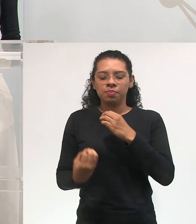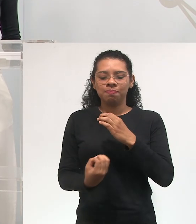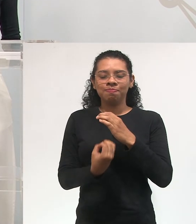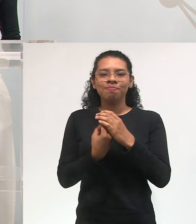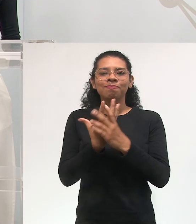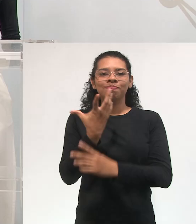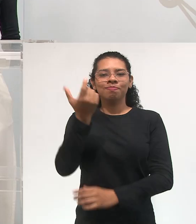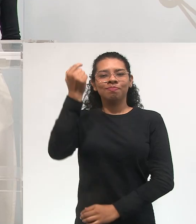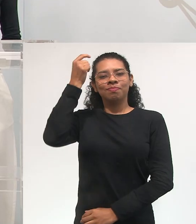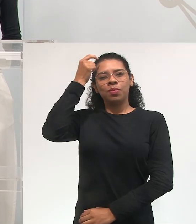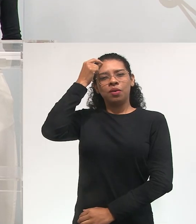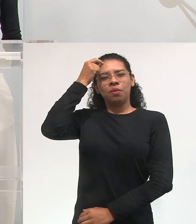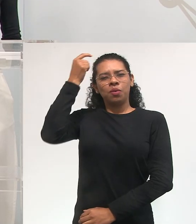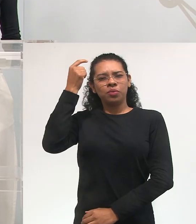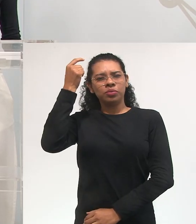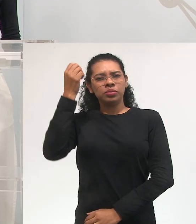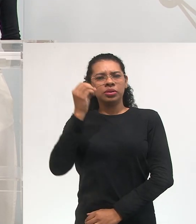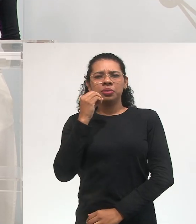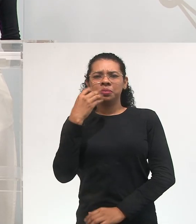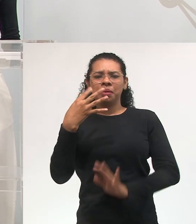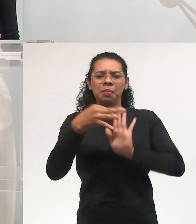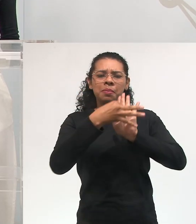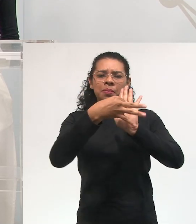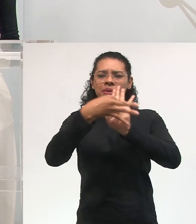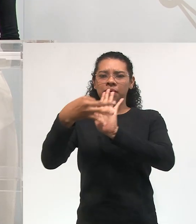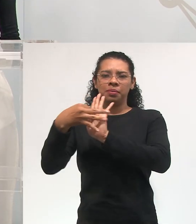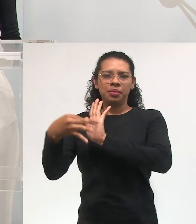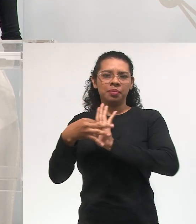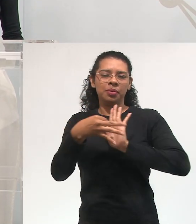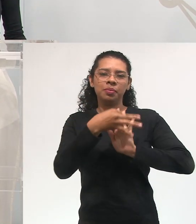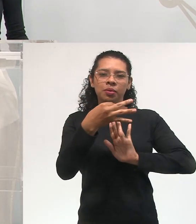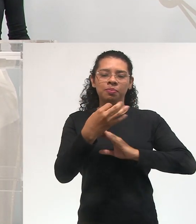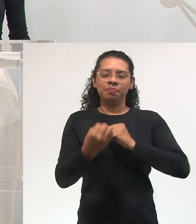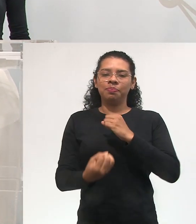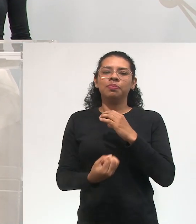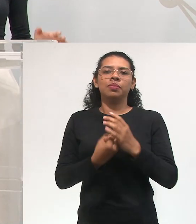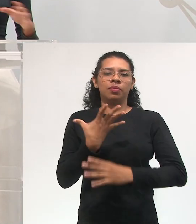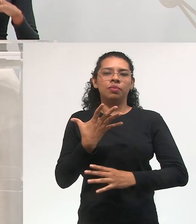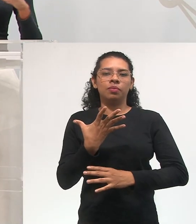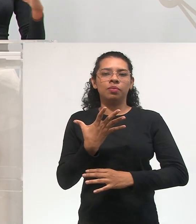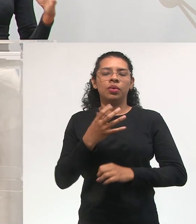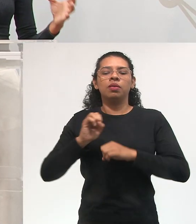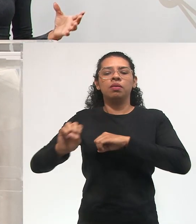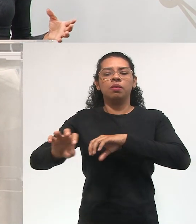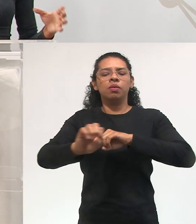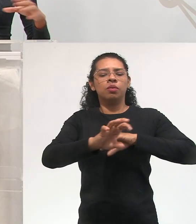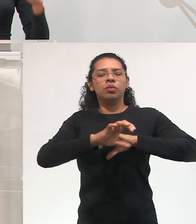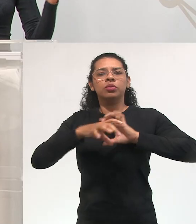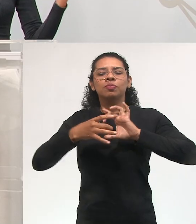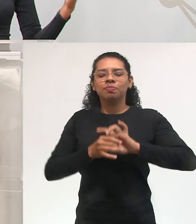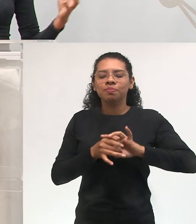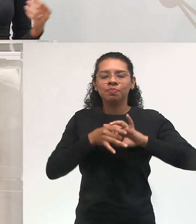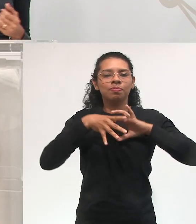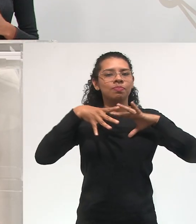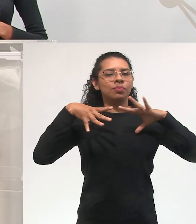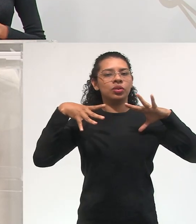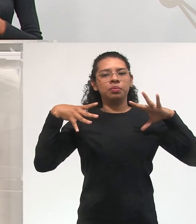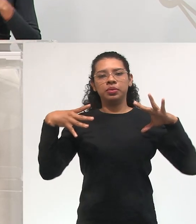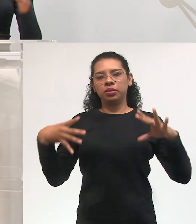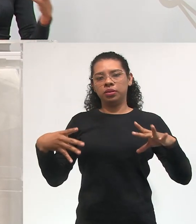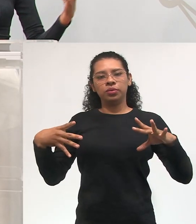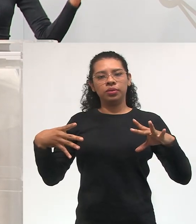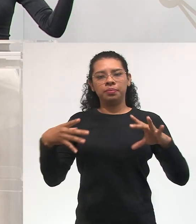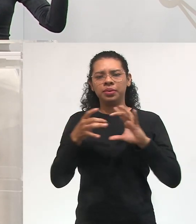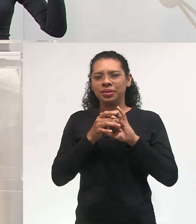criasse consciências críticas, né? Uma educação libertadora do jugo do capital, né?